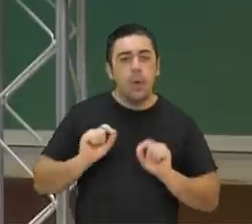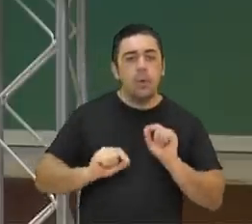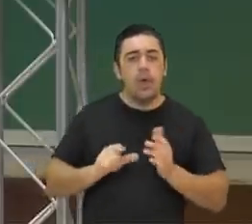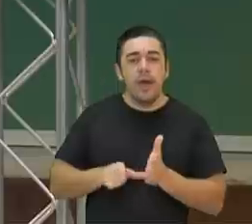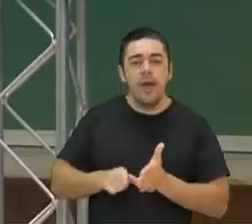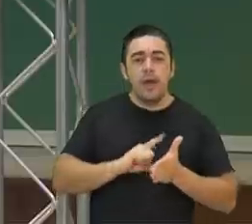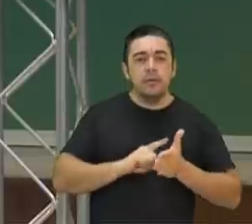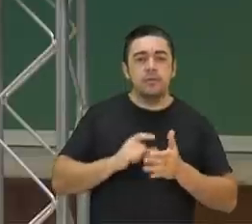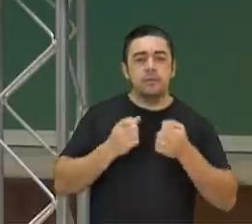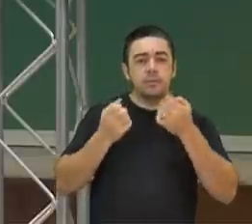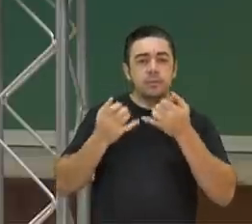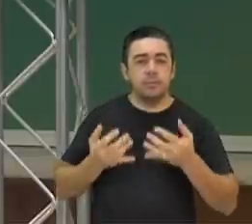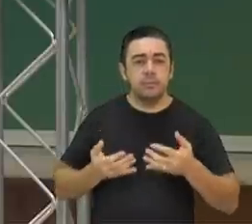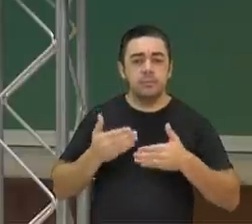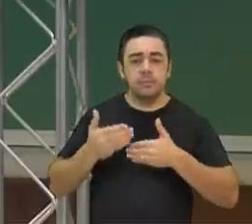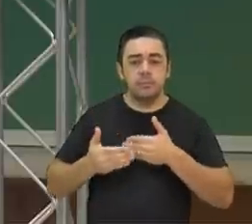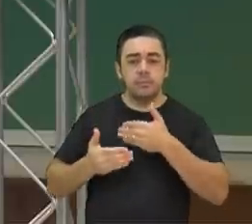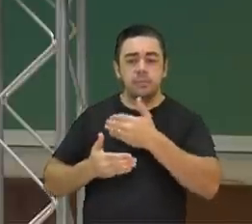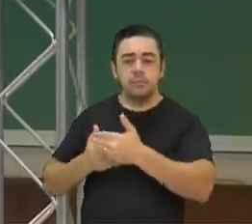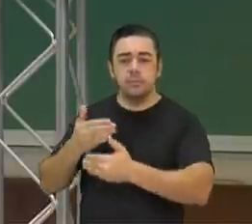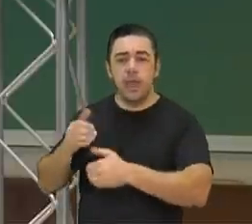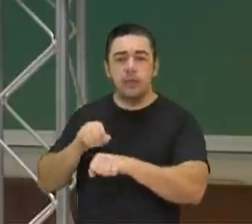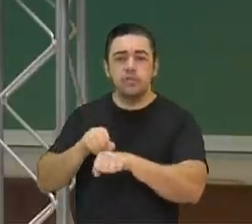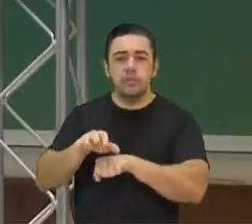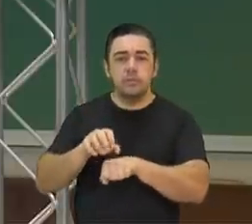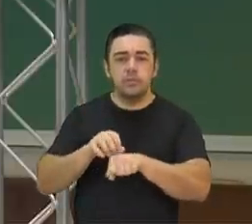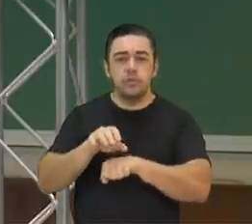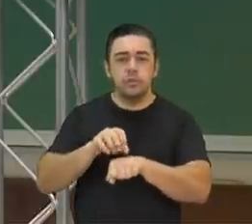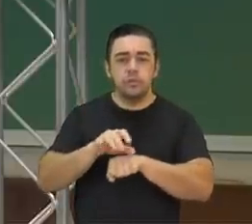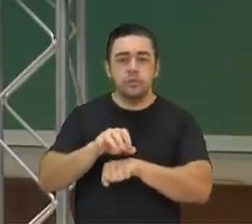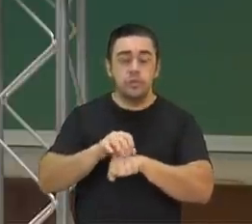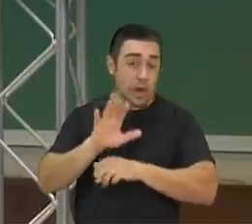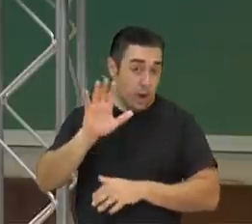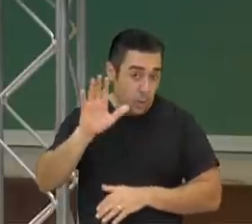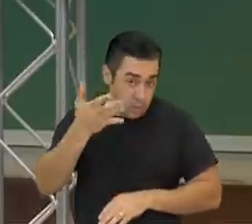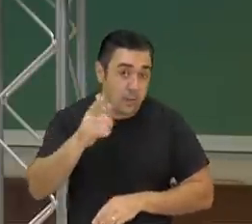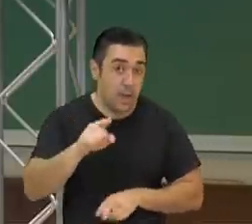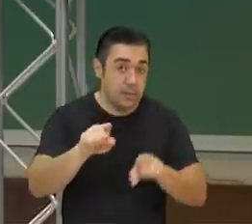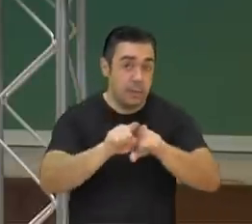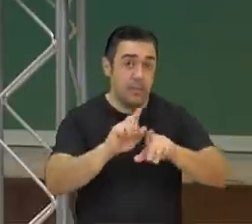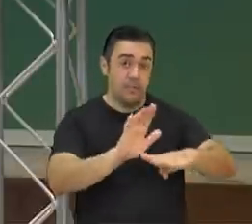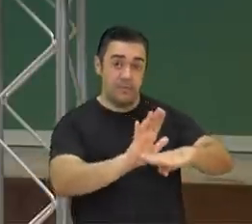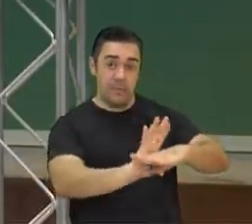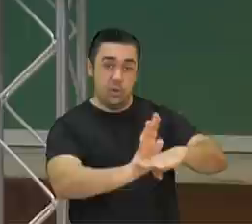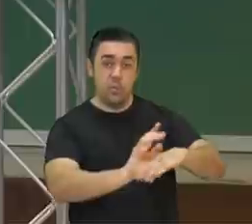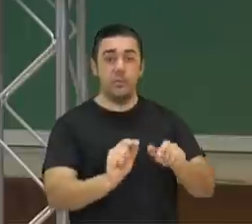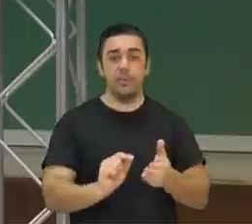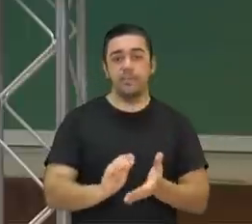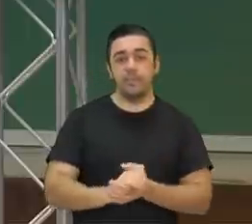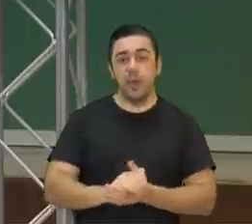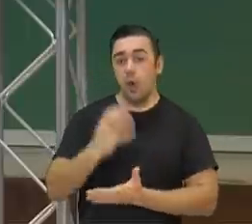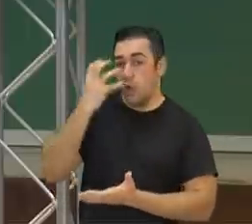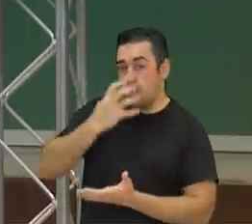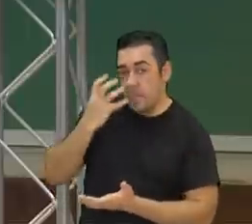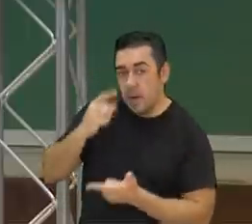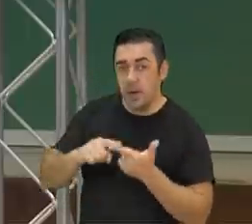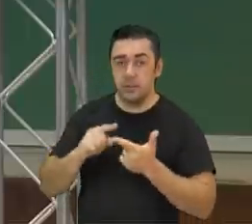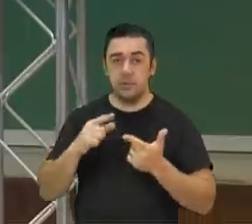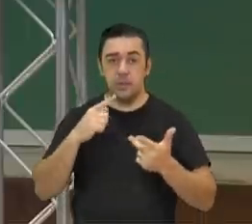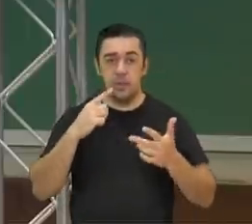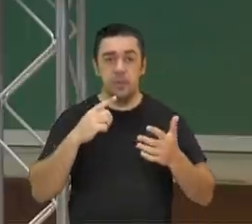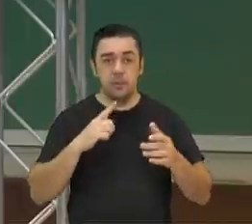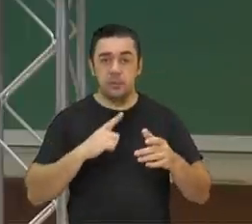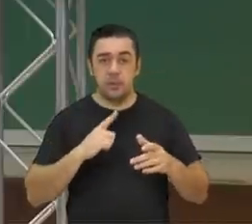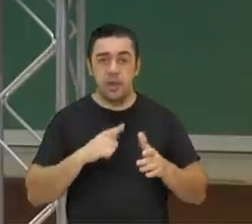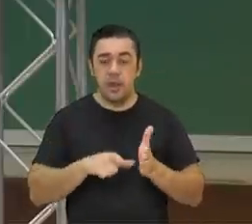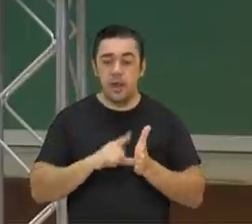forward, né? Vai tendo pistas, né? Isso acontece com frequência nos filmes, nos romances, nos contos, nos textos literários de